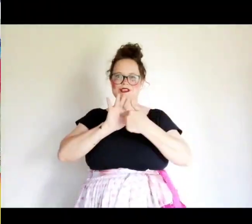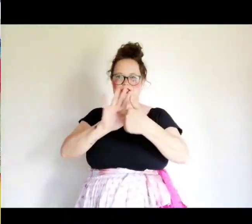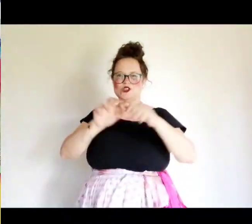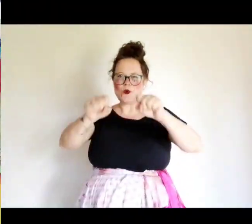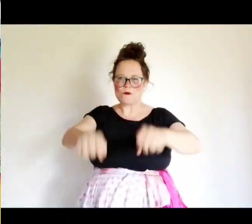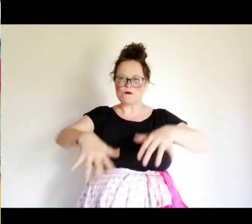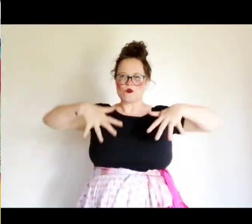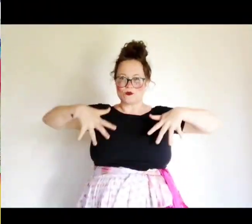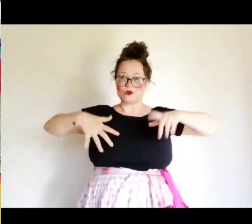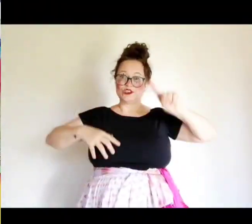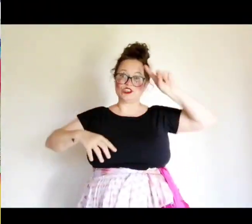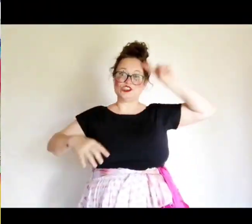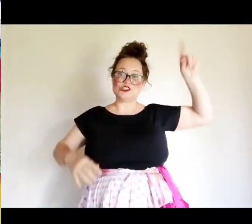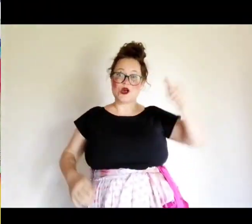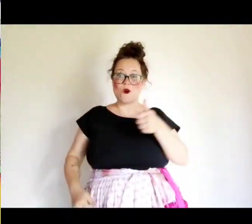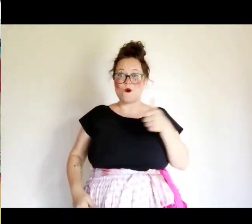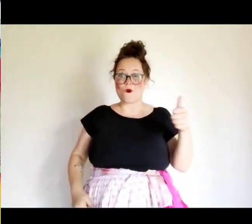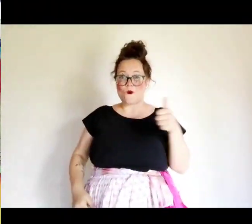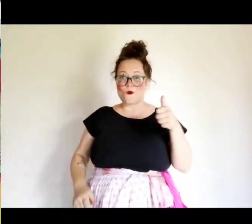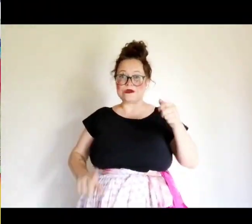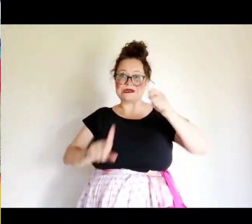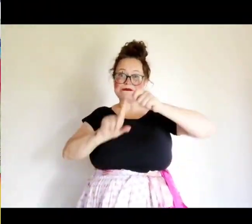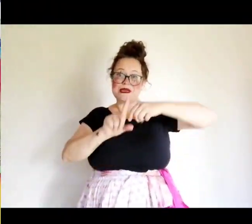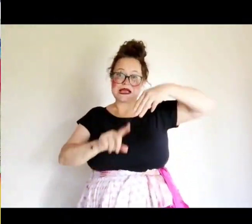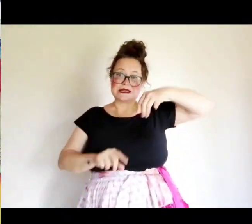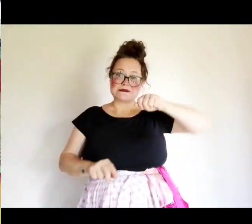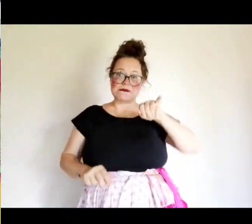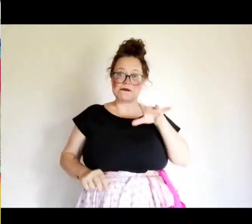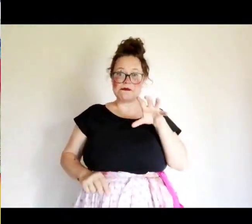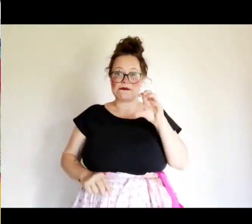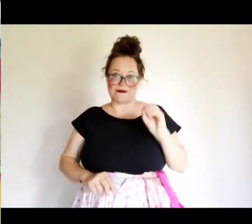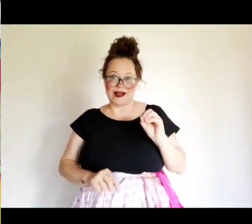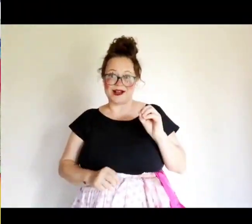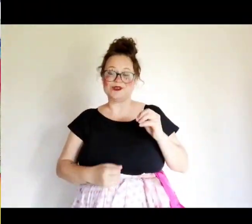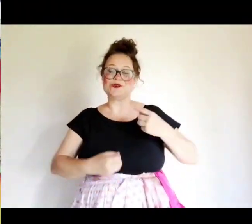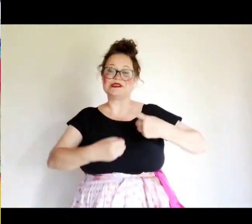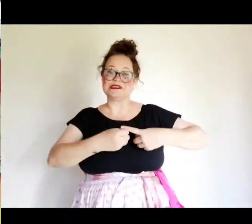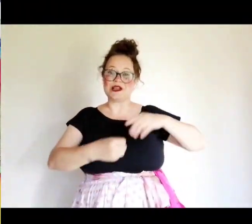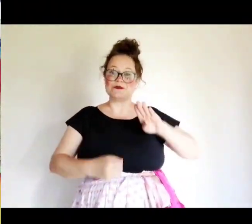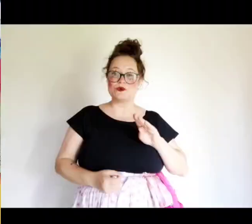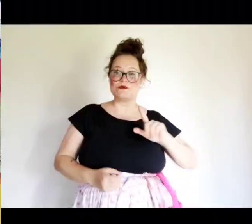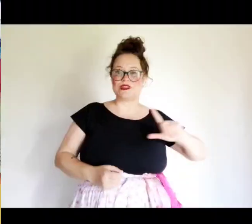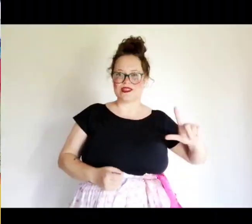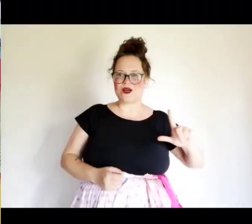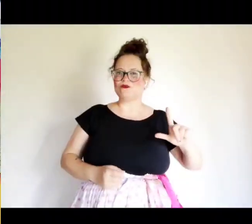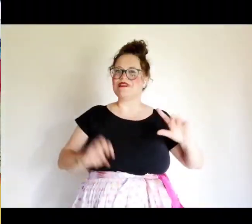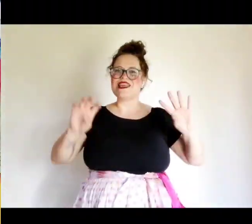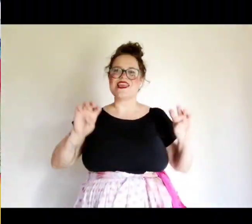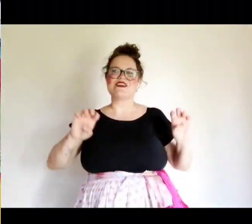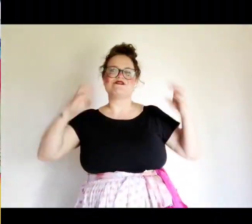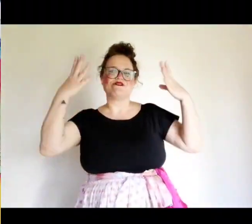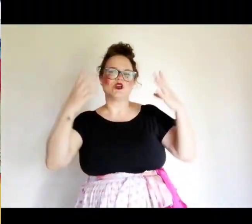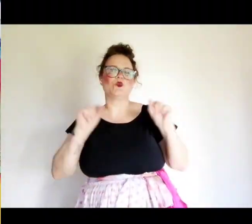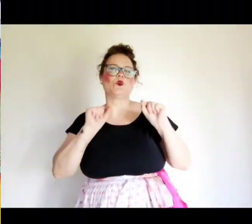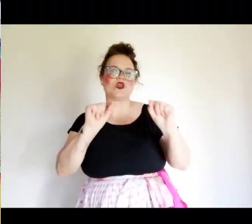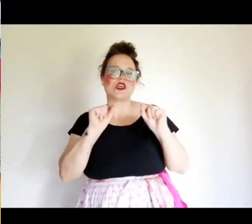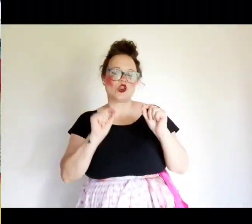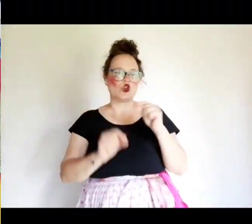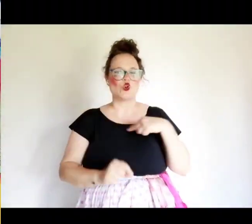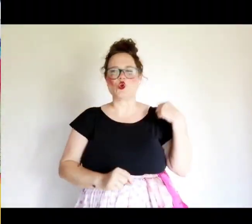público foi dia 11 de maio de 2024 em Blumenau, no evento Somos